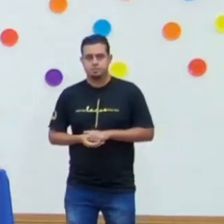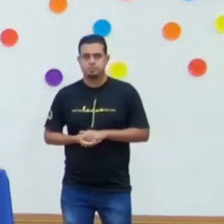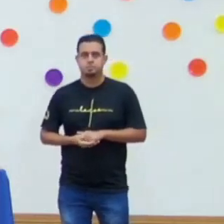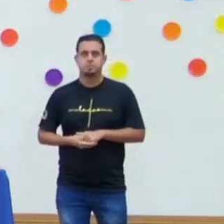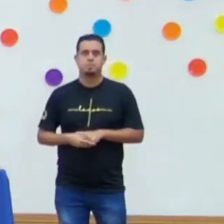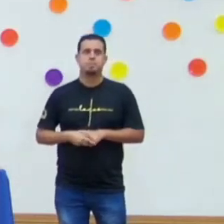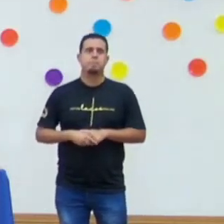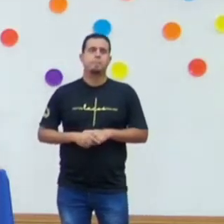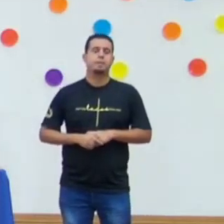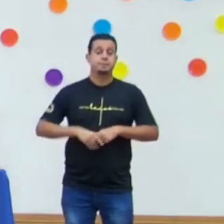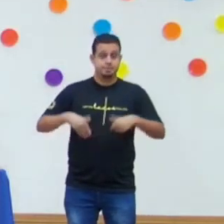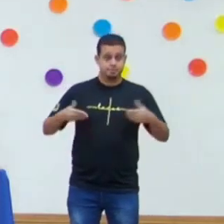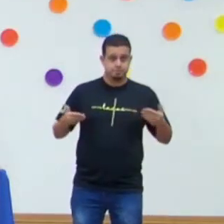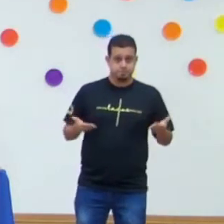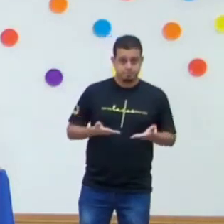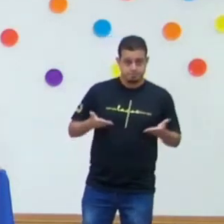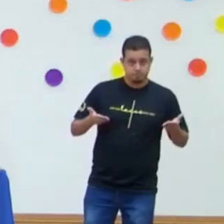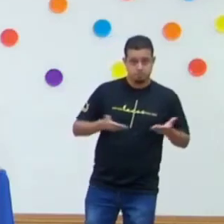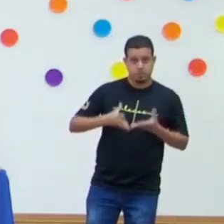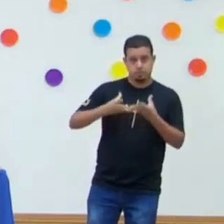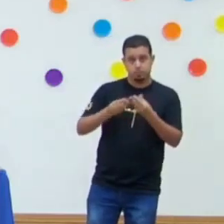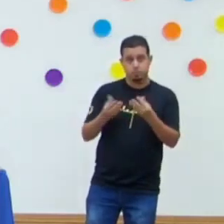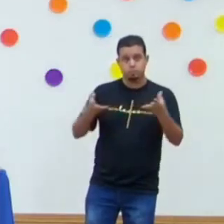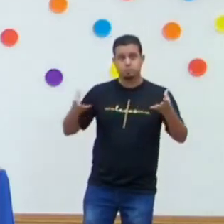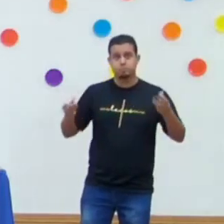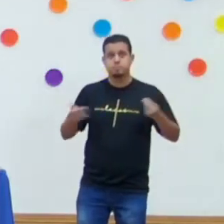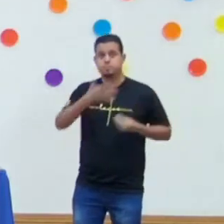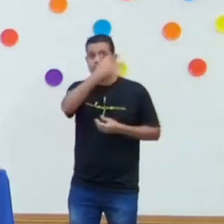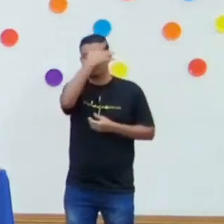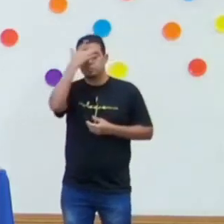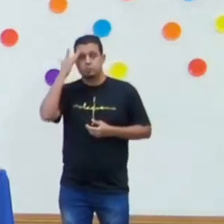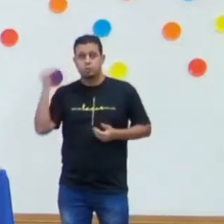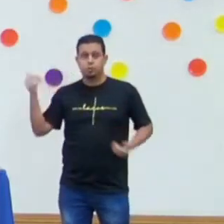grande multidão, muitos virão te